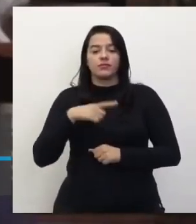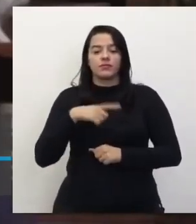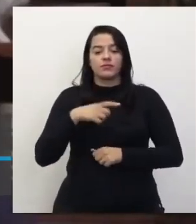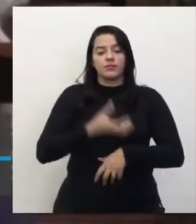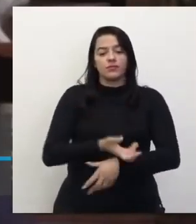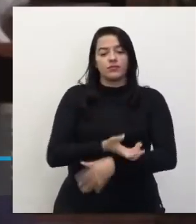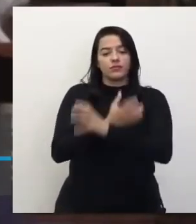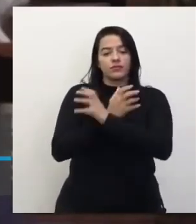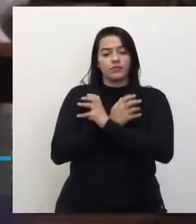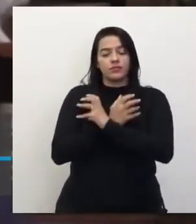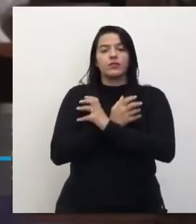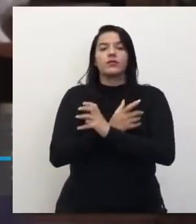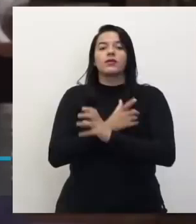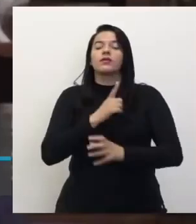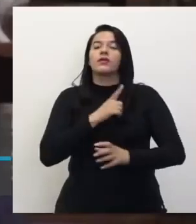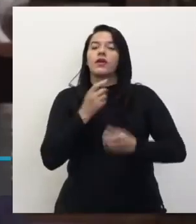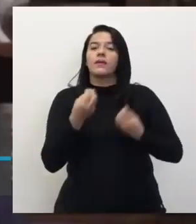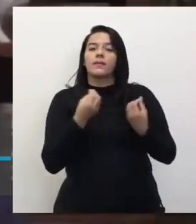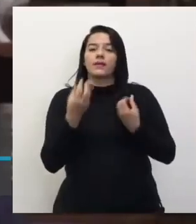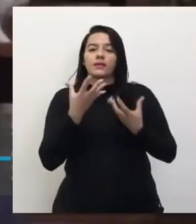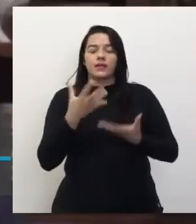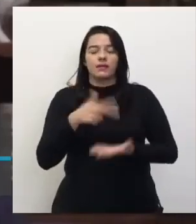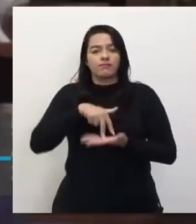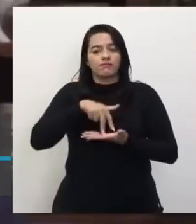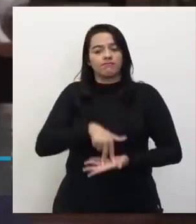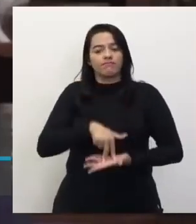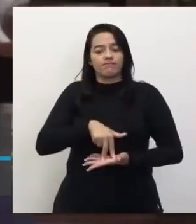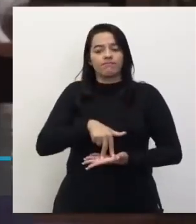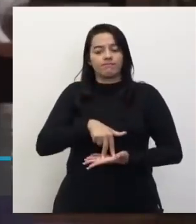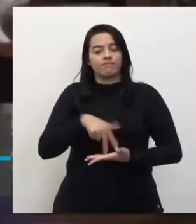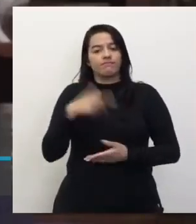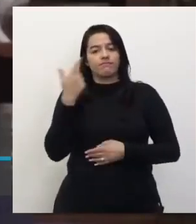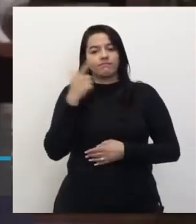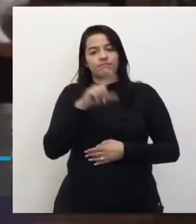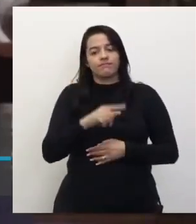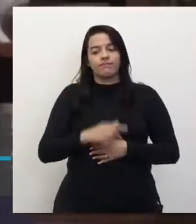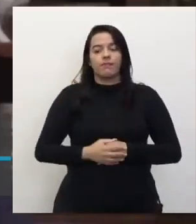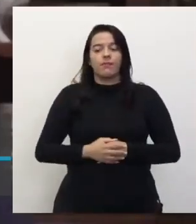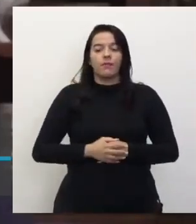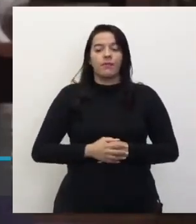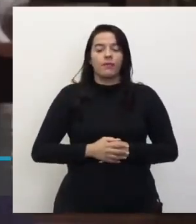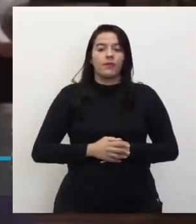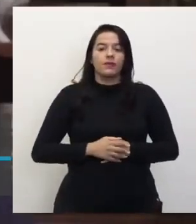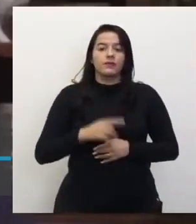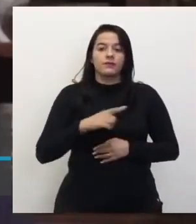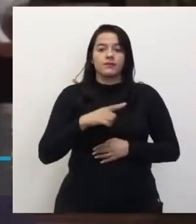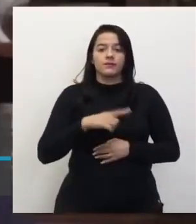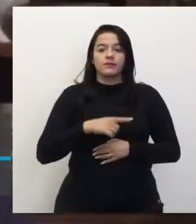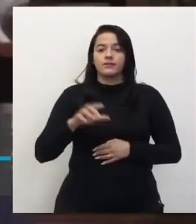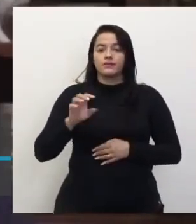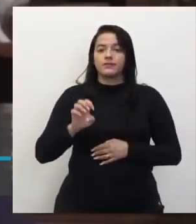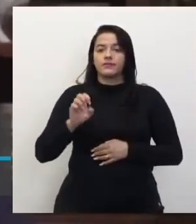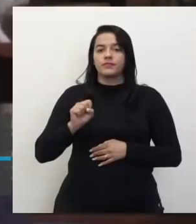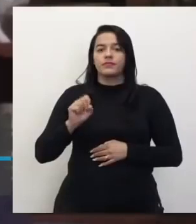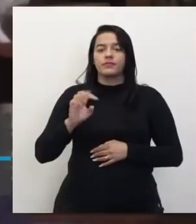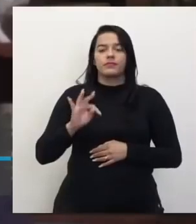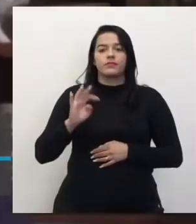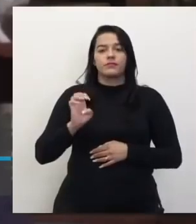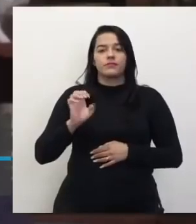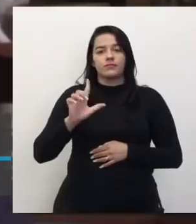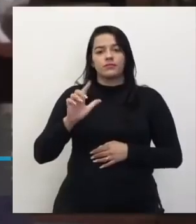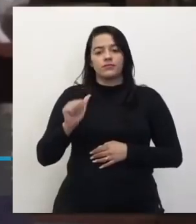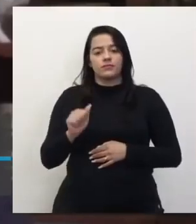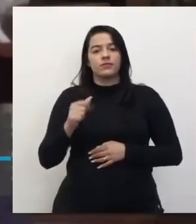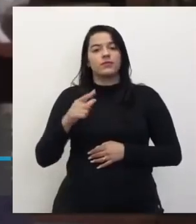os ossos, enfim, eles servem para sustentação. Aí tem aqui também a Estela, né, que falou também que forma